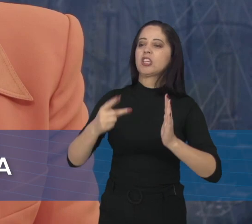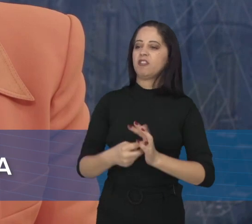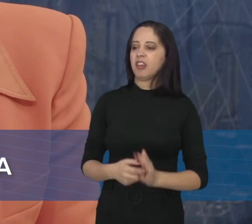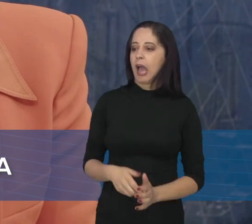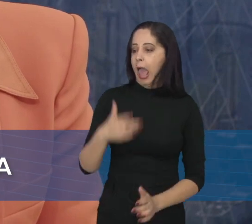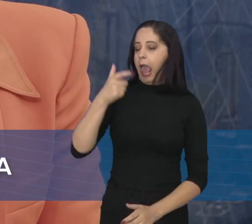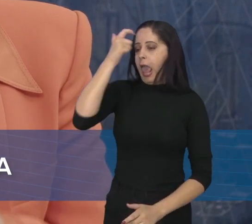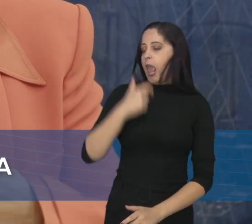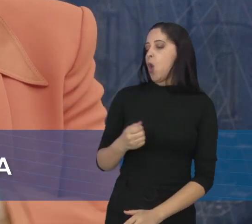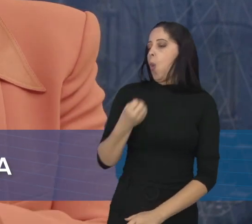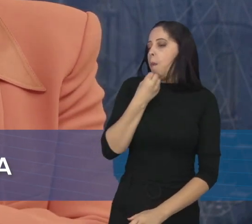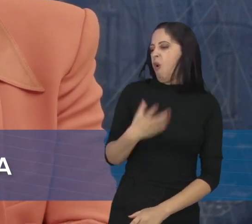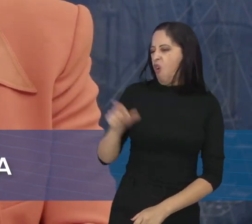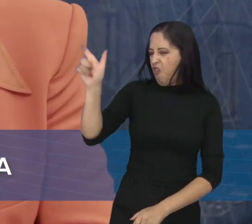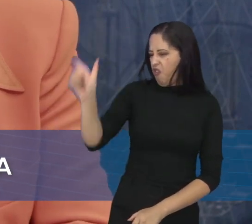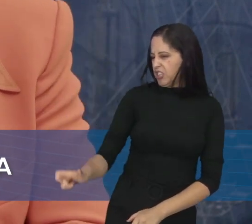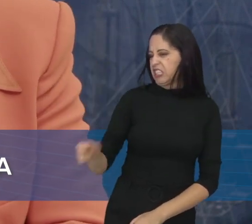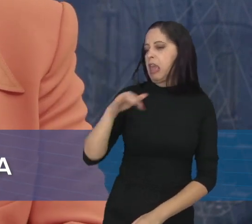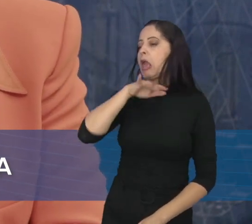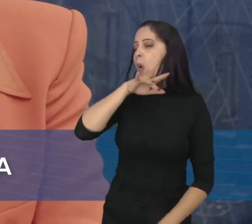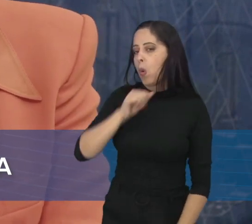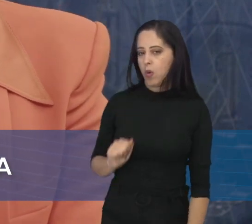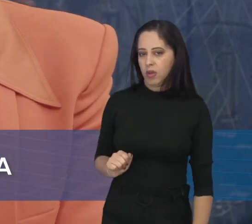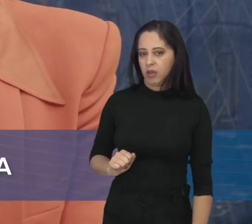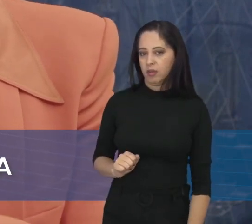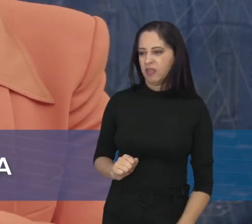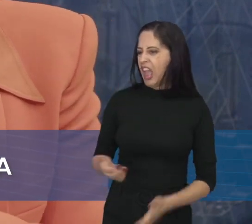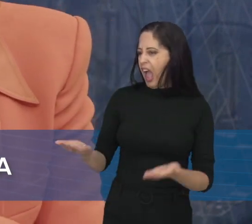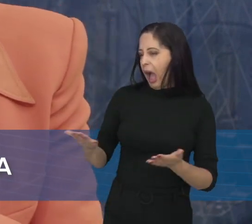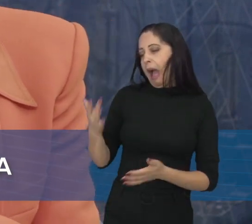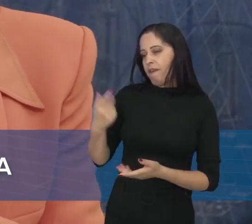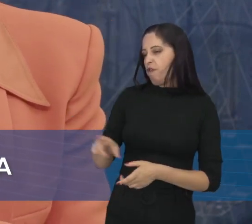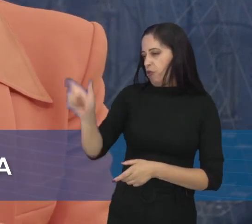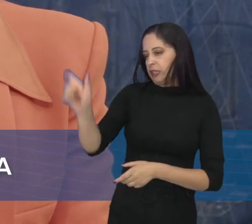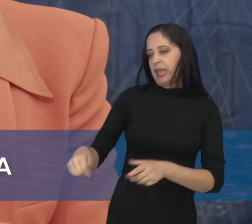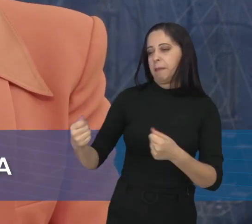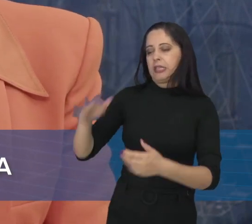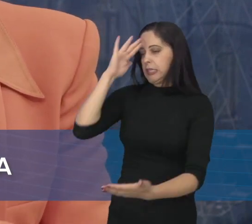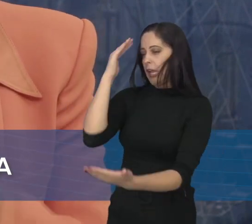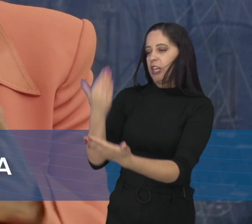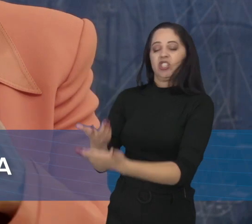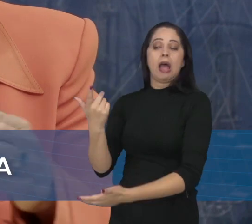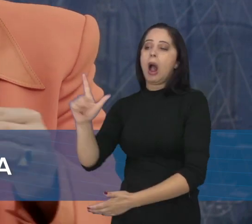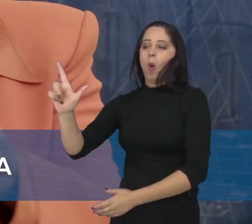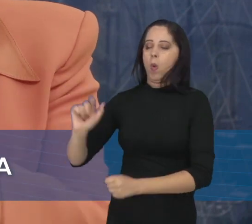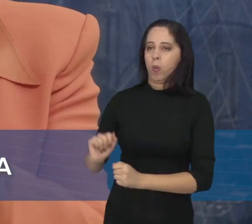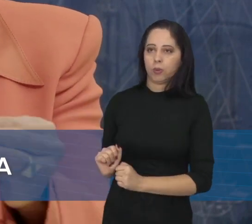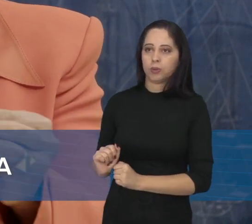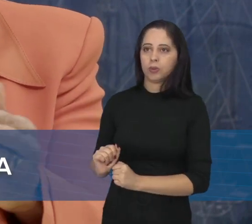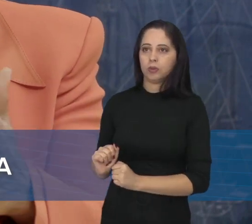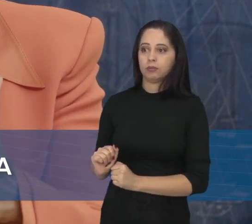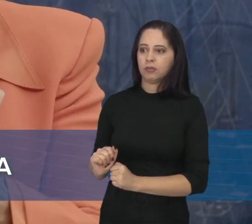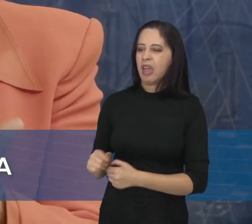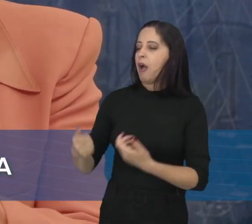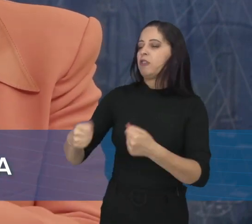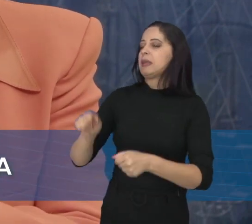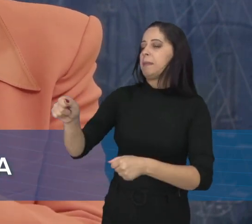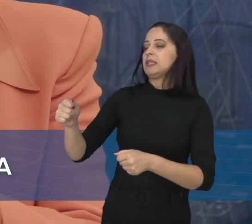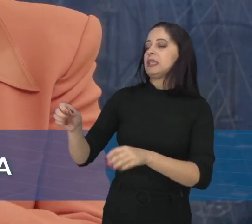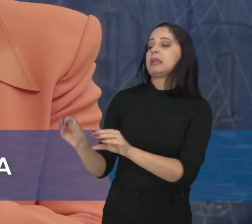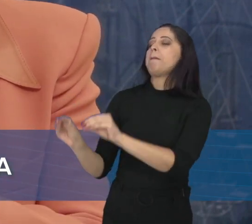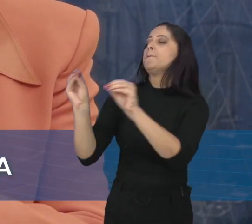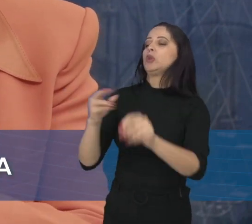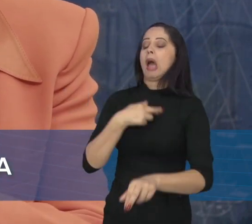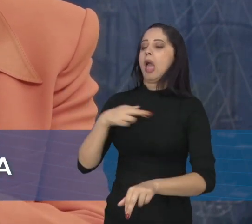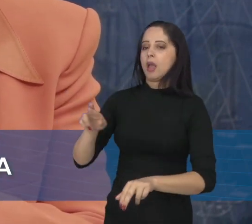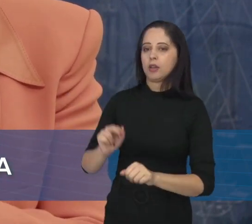ruim. Eu acho que você devia fazer outra coisa, devia crer em outra coisa, ir para outro lugar, enfim. Um desejo,